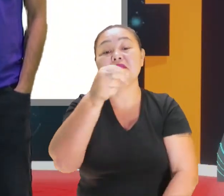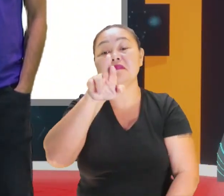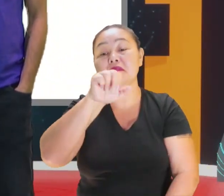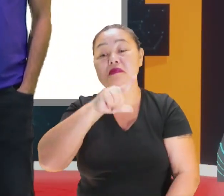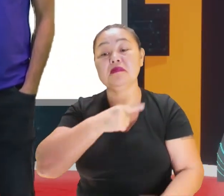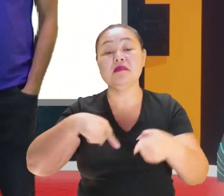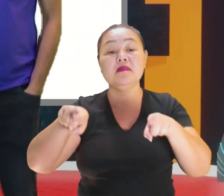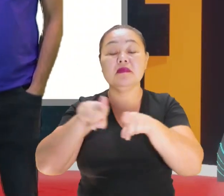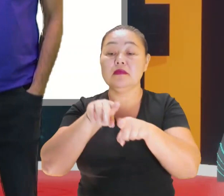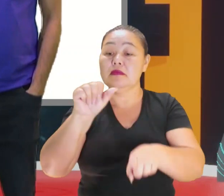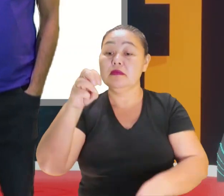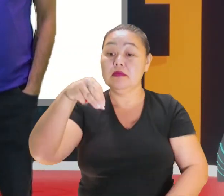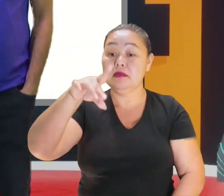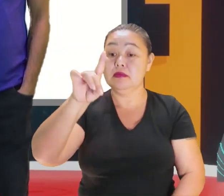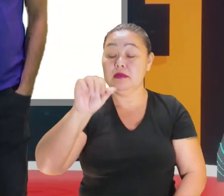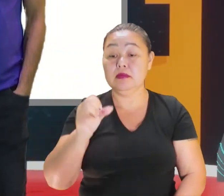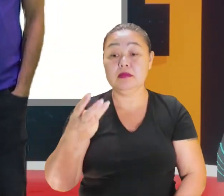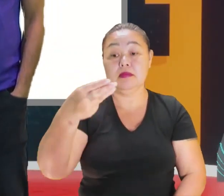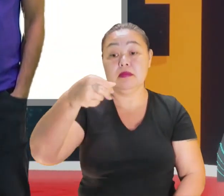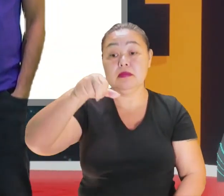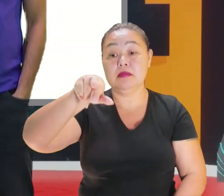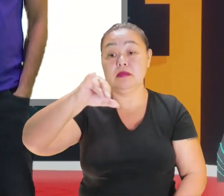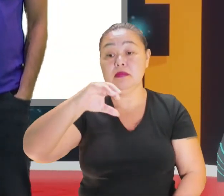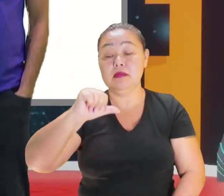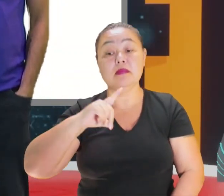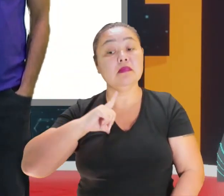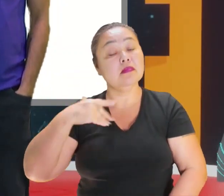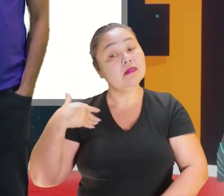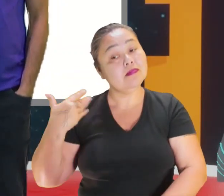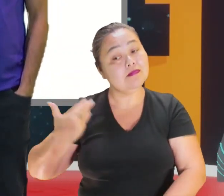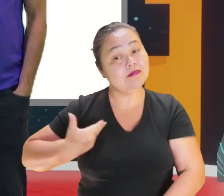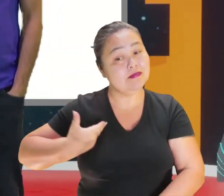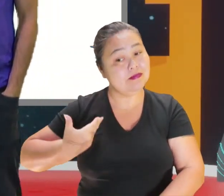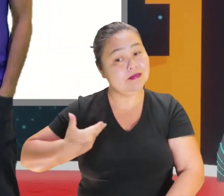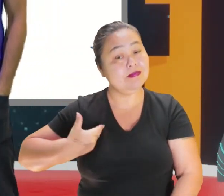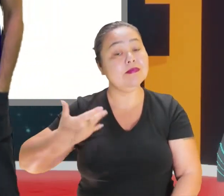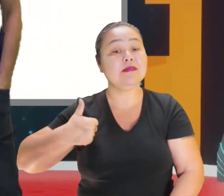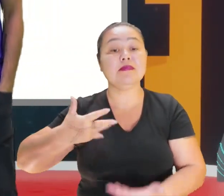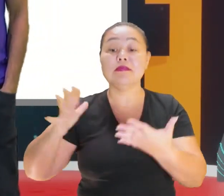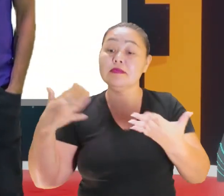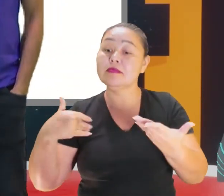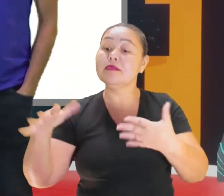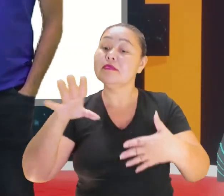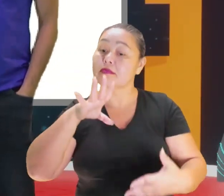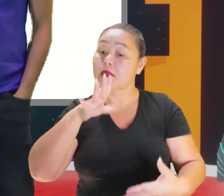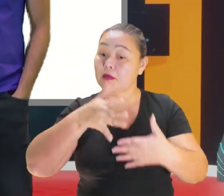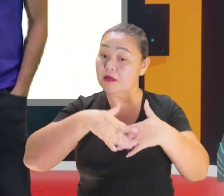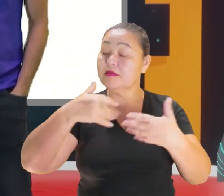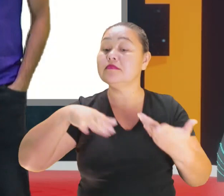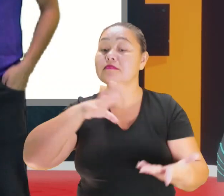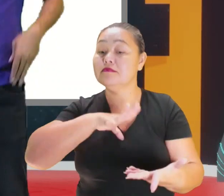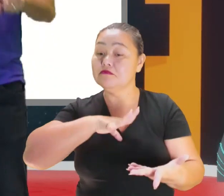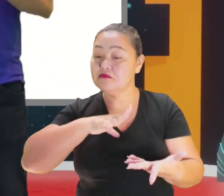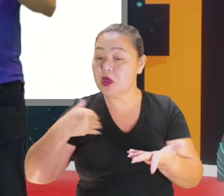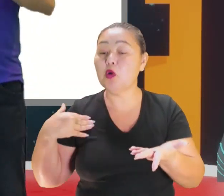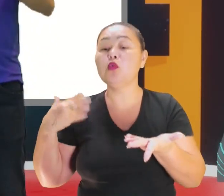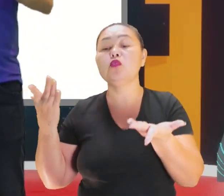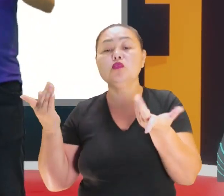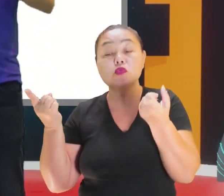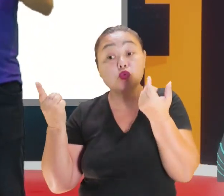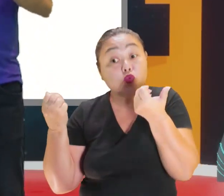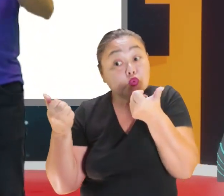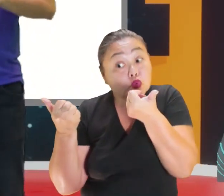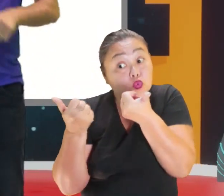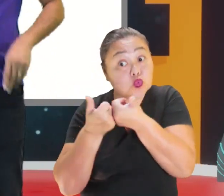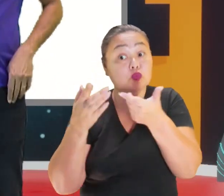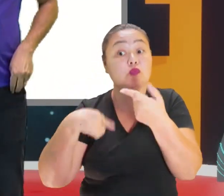e a professora Marcinha, né? Que são nossas companheiras aqui, matemática e português andam sempre junto aí, né? Caminhando junto. Coladinho.